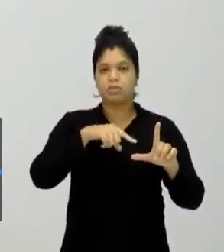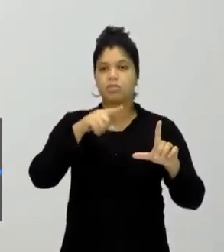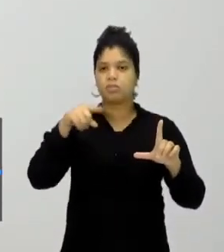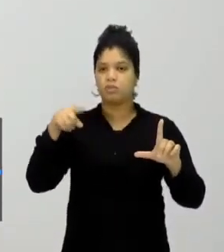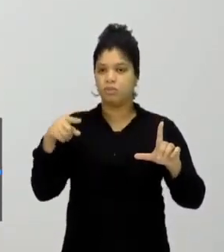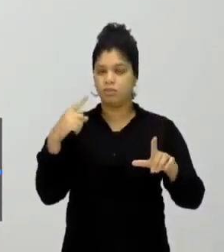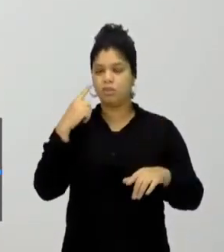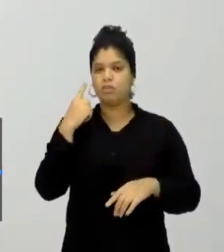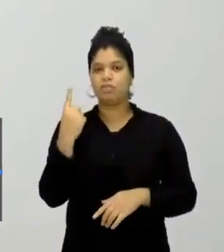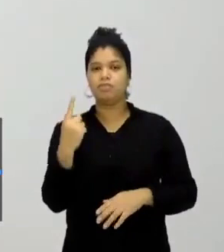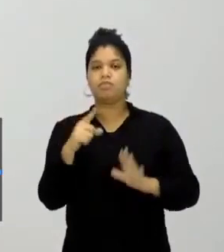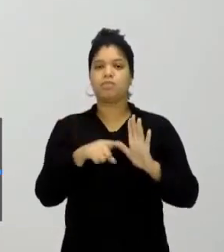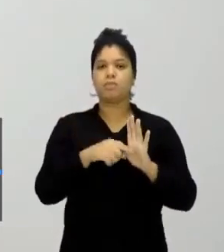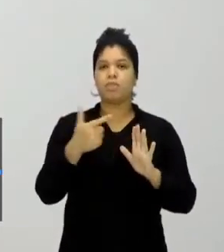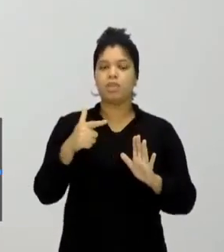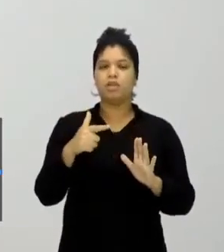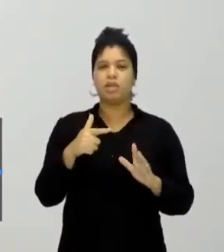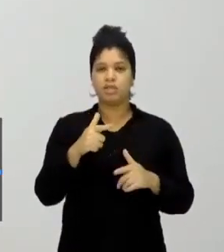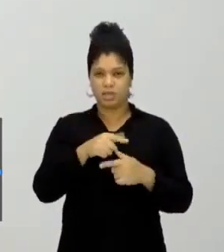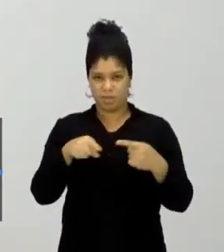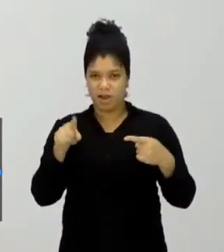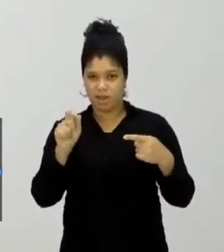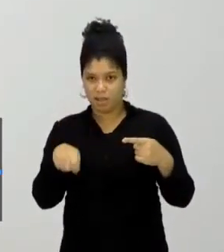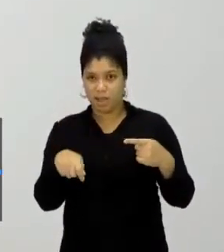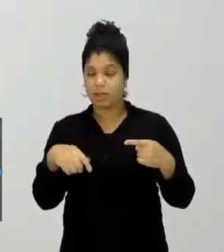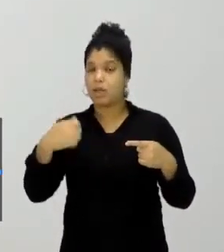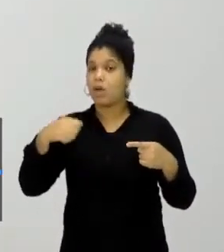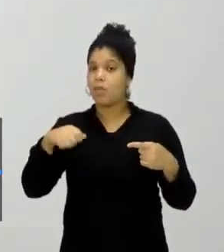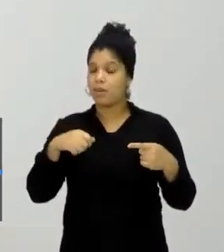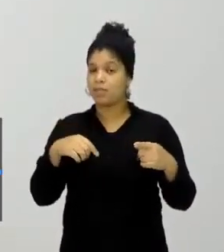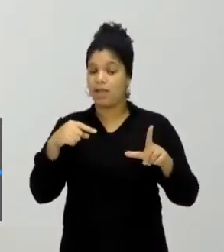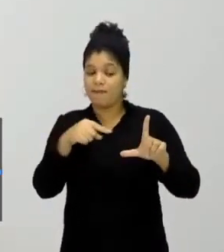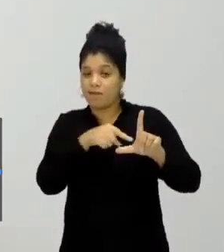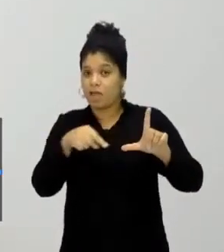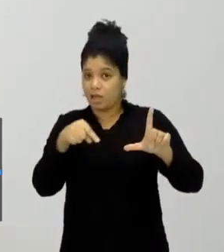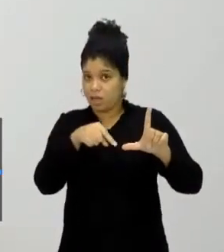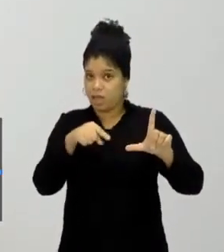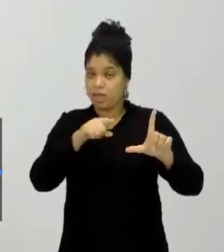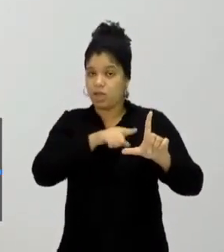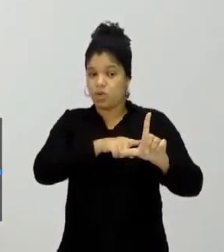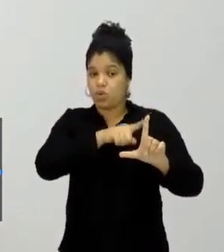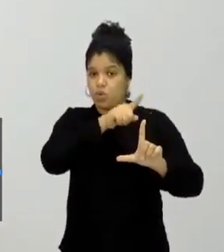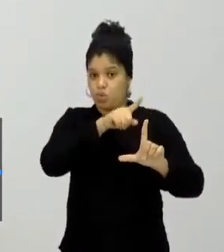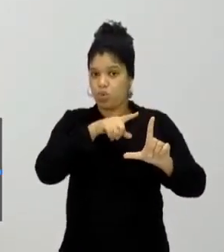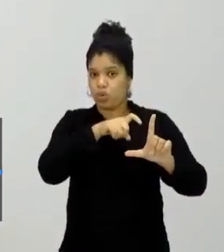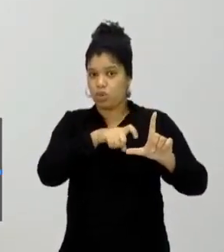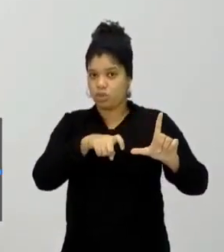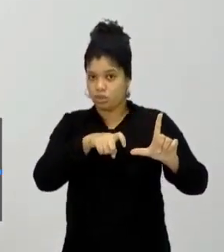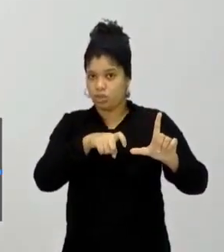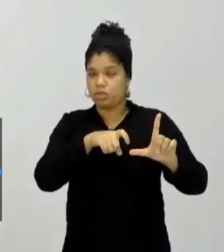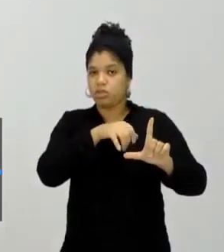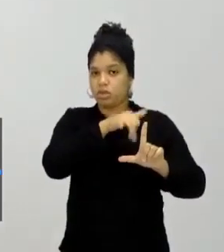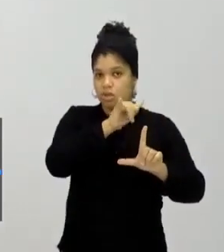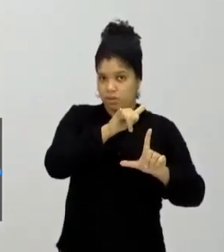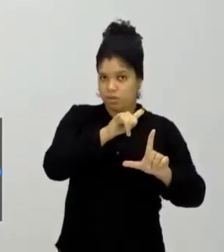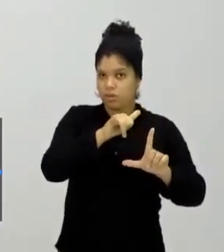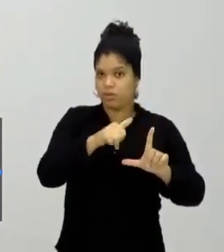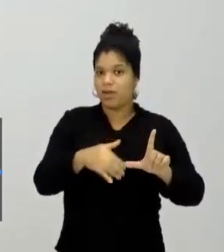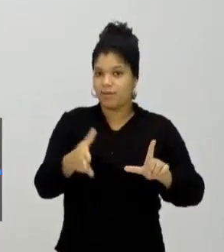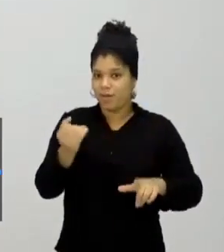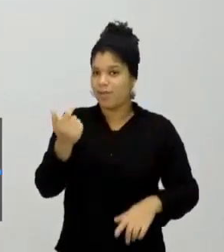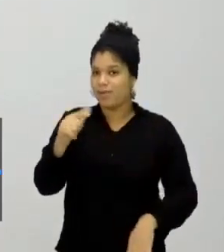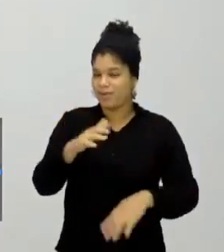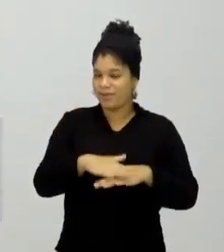outro, anotei na tabela e depois dividi. Sempre primeiro a vertical, depois com a horizontal, y por x, de boa. Vamos fazer um então? Vamos